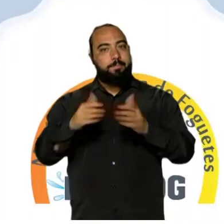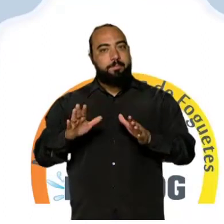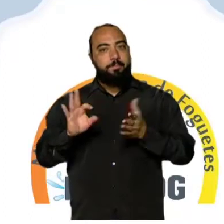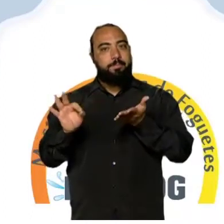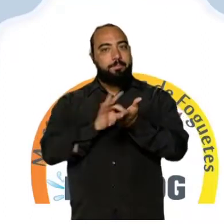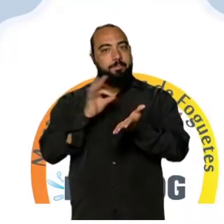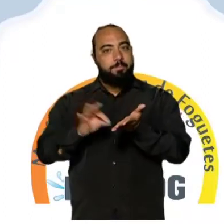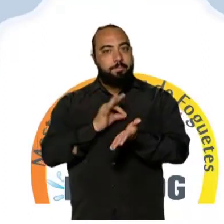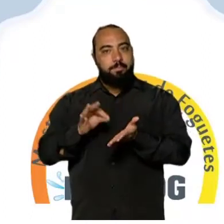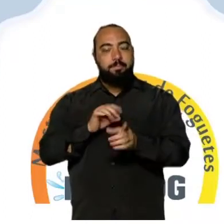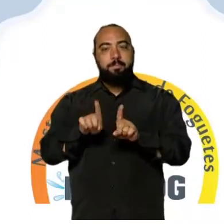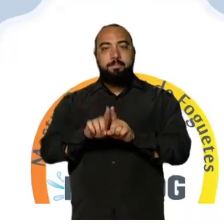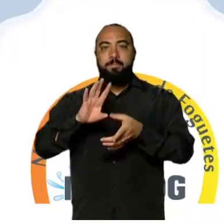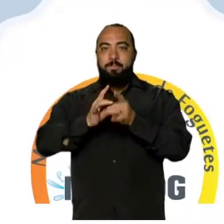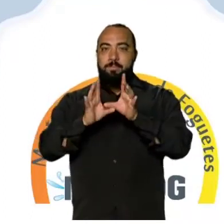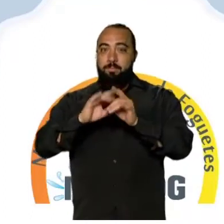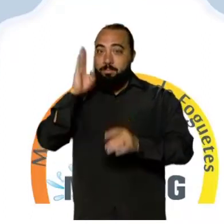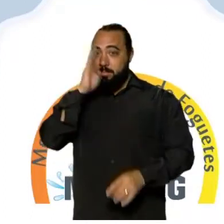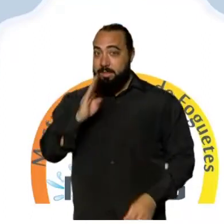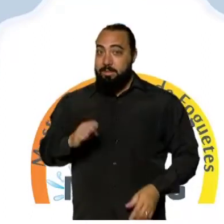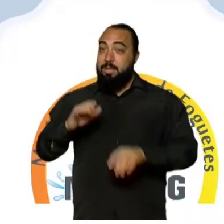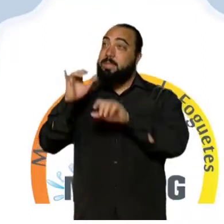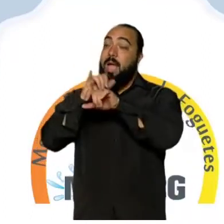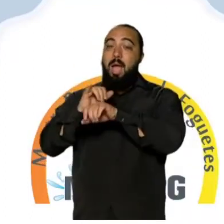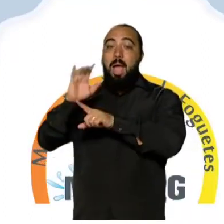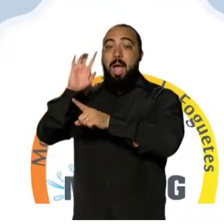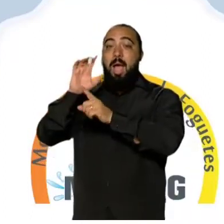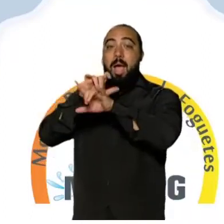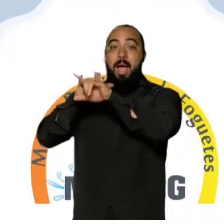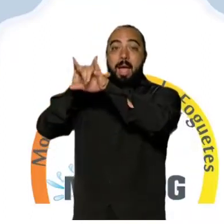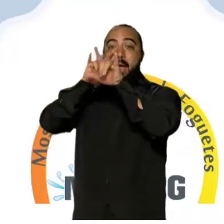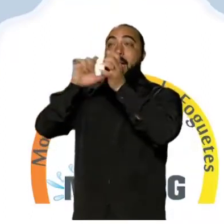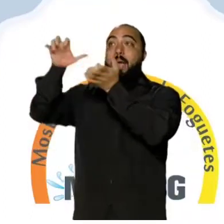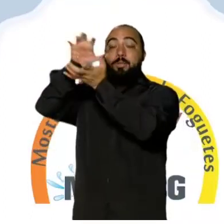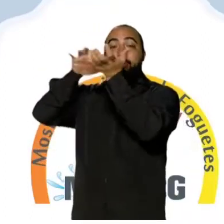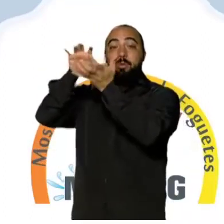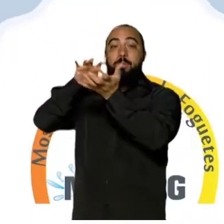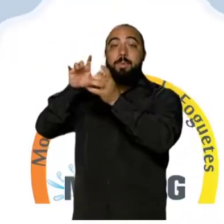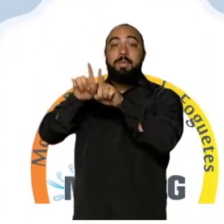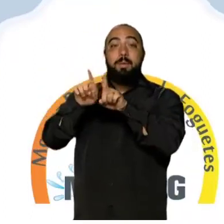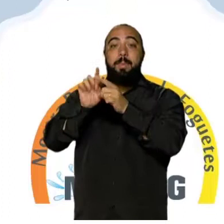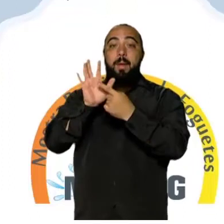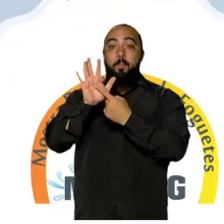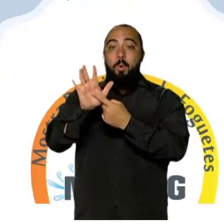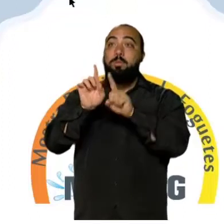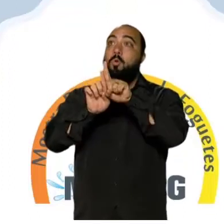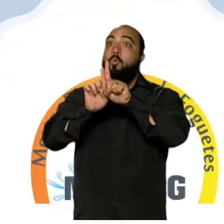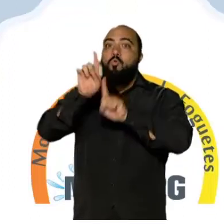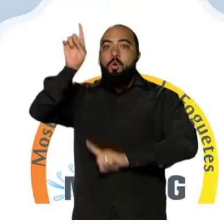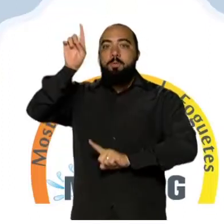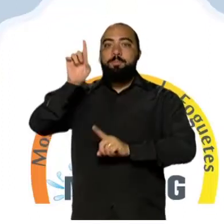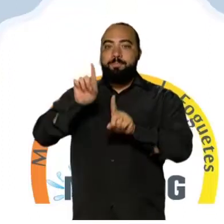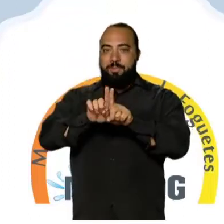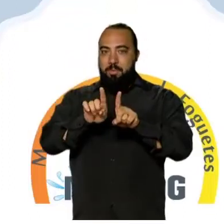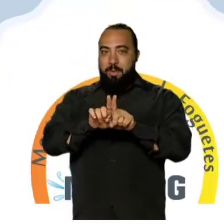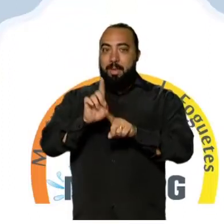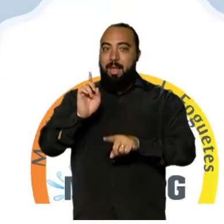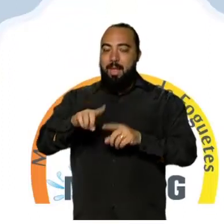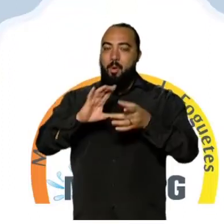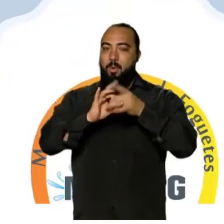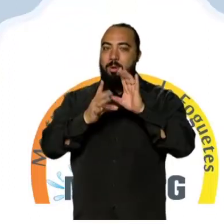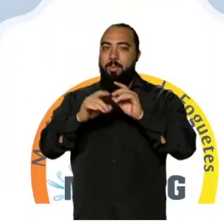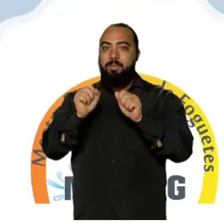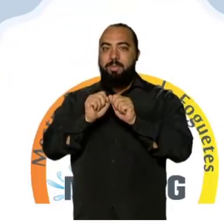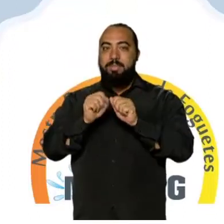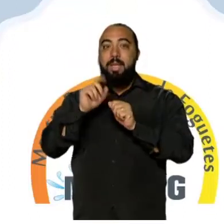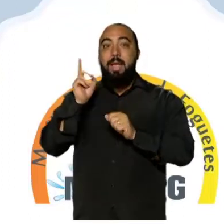as inscrições da Olimpíada Brasileira de Astronomia e Astronáutica e da Mostra Brasileira de Foguetes. A Olimpíada será